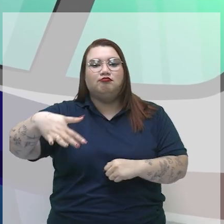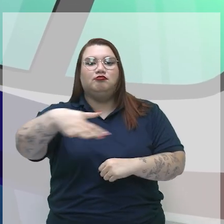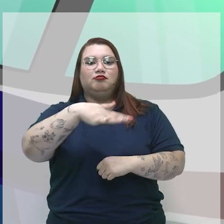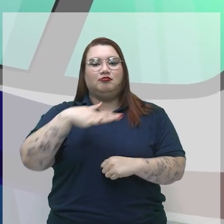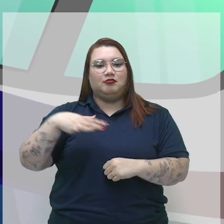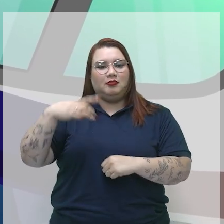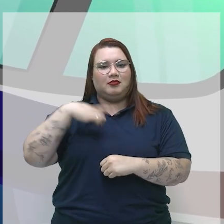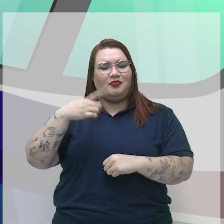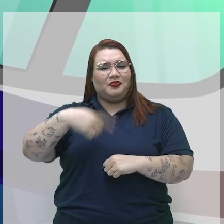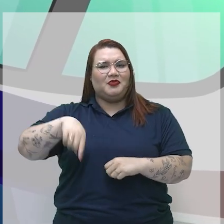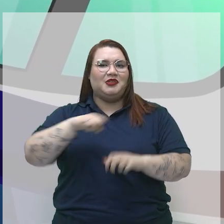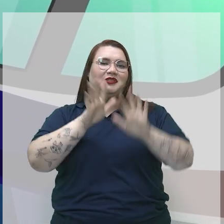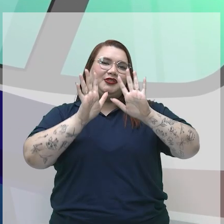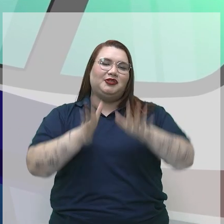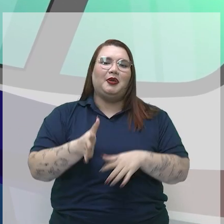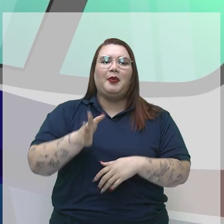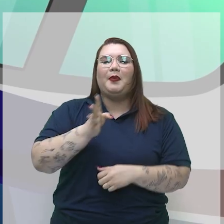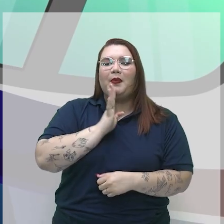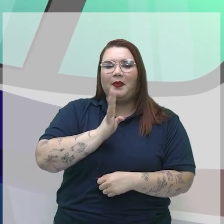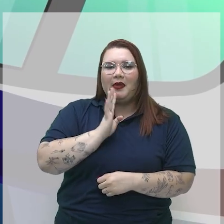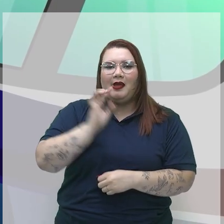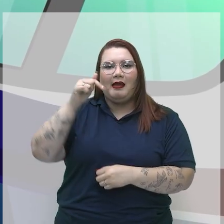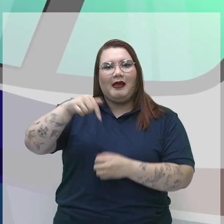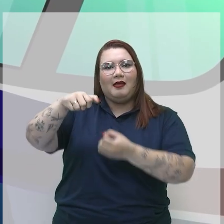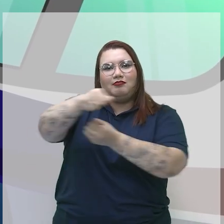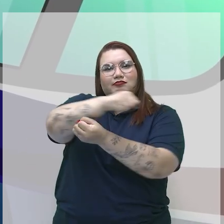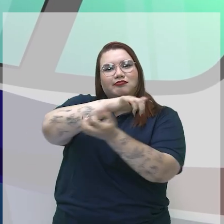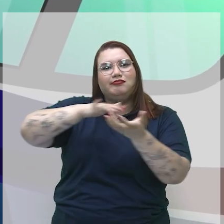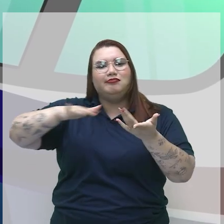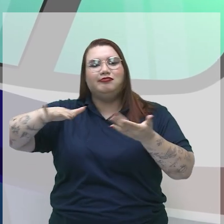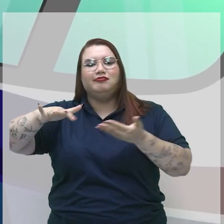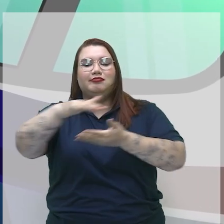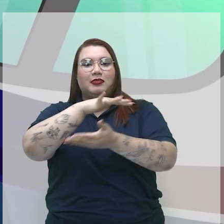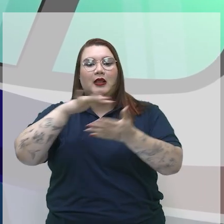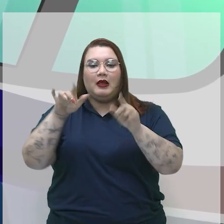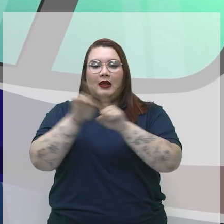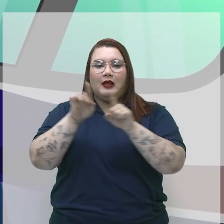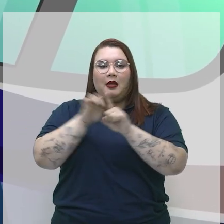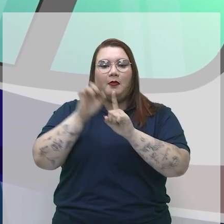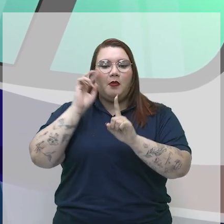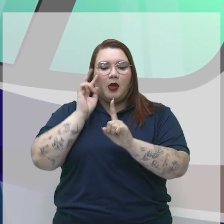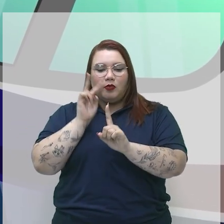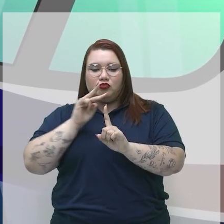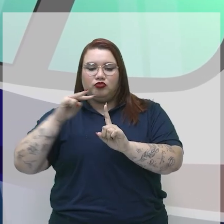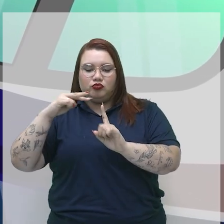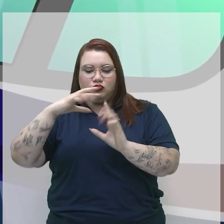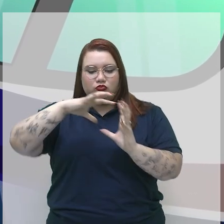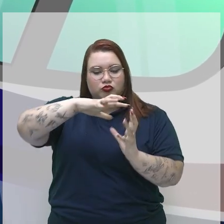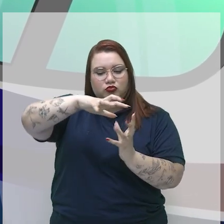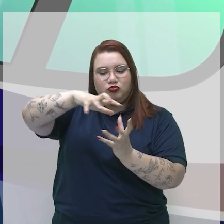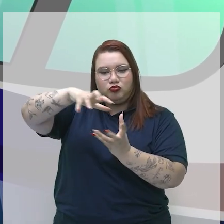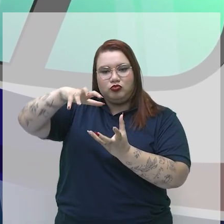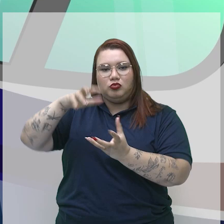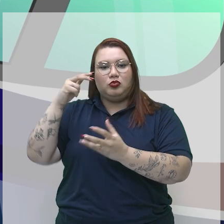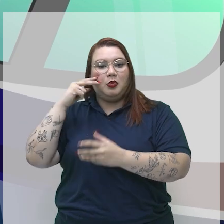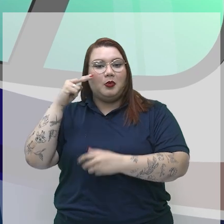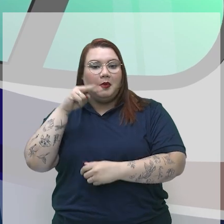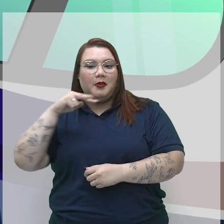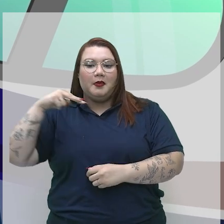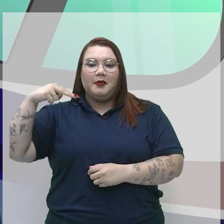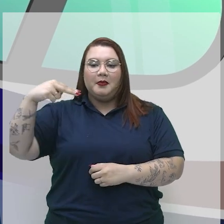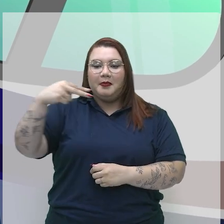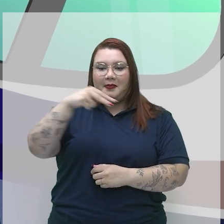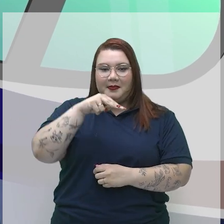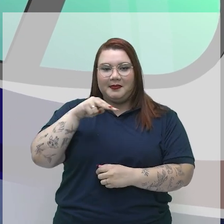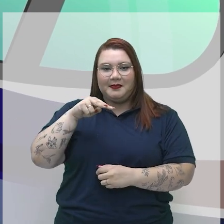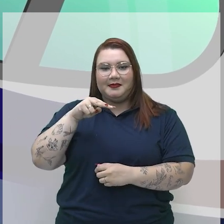ambiente que já é um velho conhecido de vocês, né, o espaço, e a vista aqui que vocês estão vendo do planeta Terra, né, a vista do